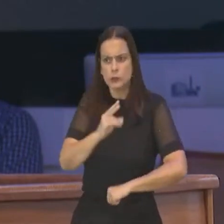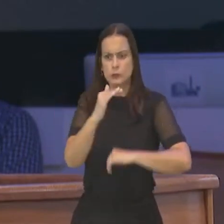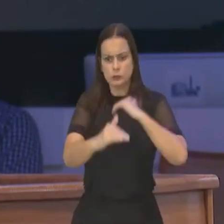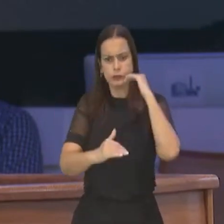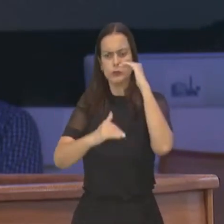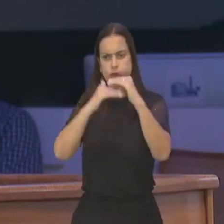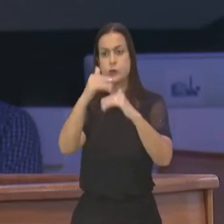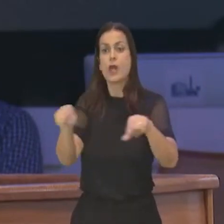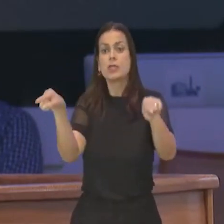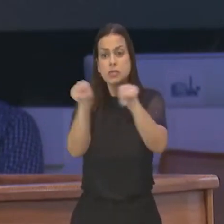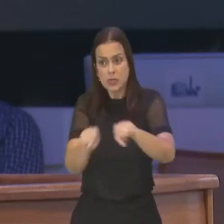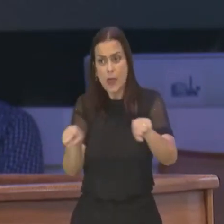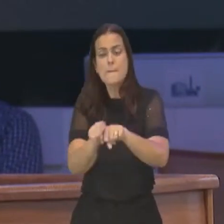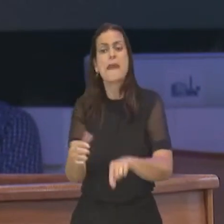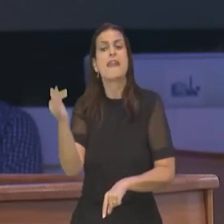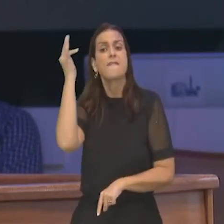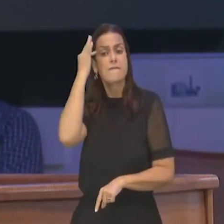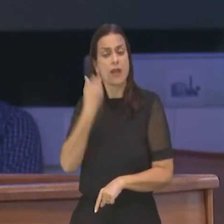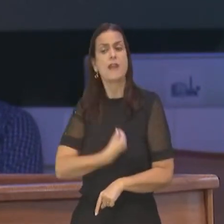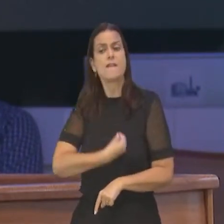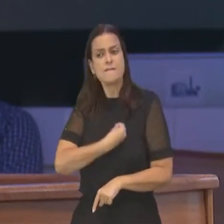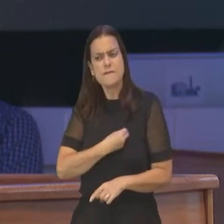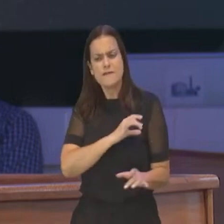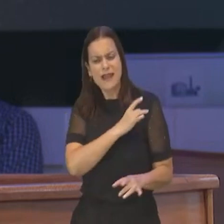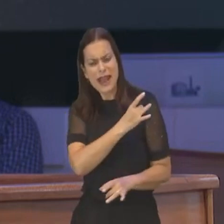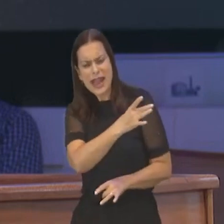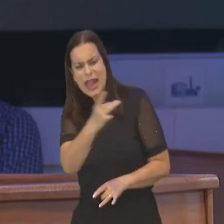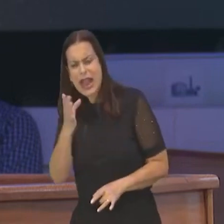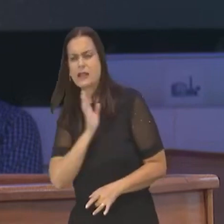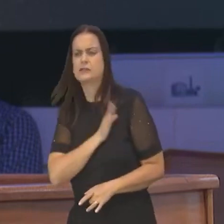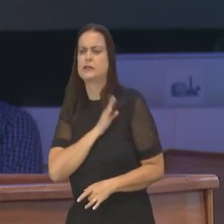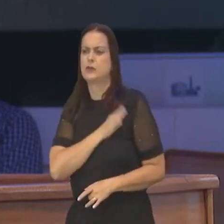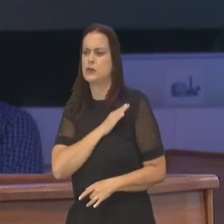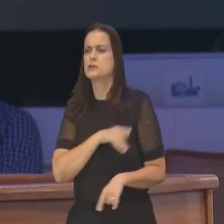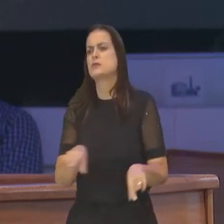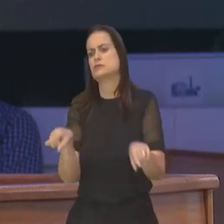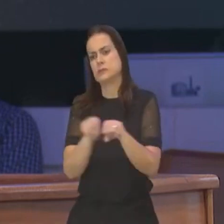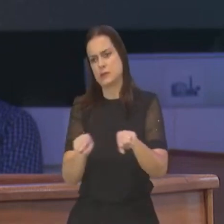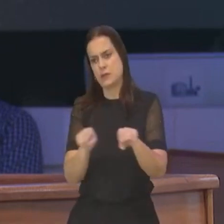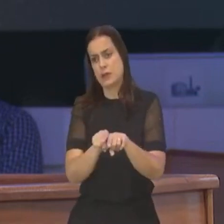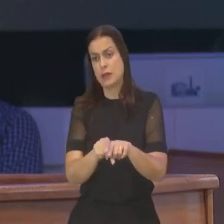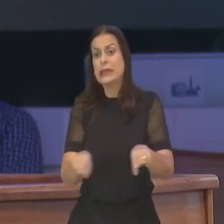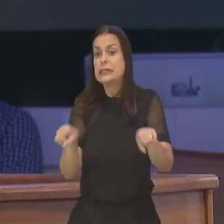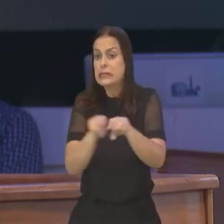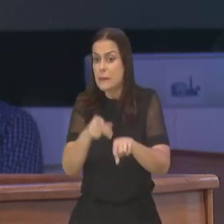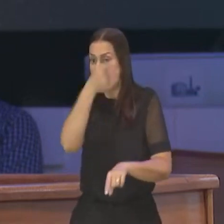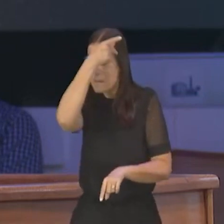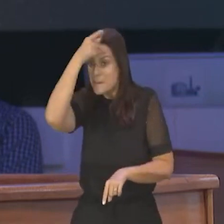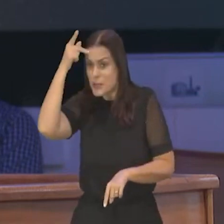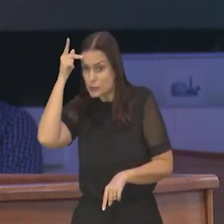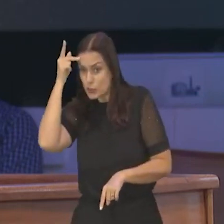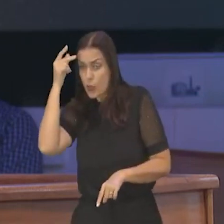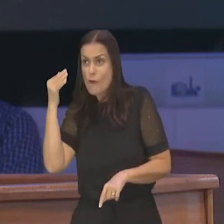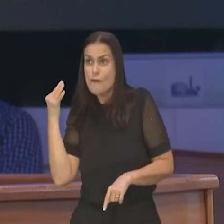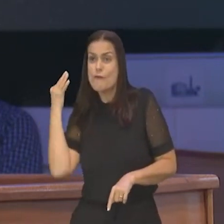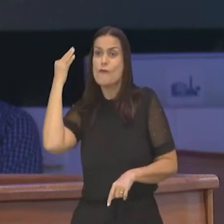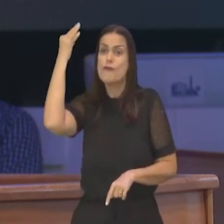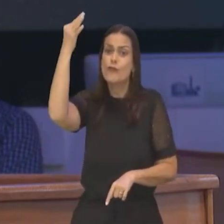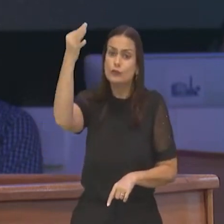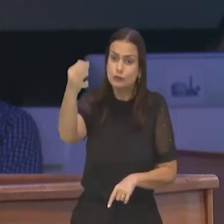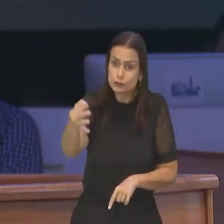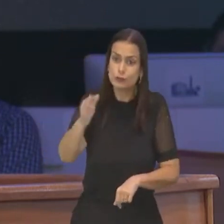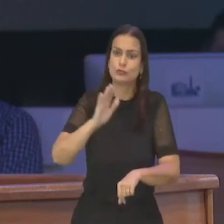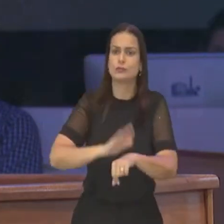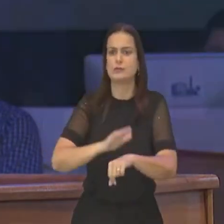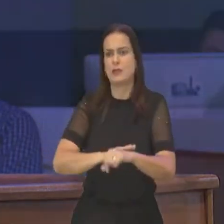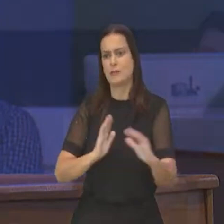a fé permanecesse viva em cada coração, inclusive daqueles que viriam no tempo